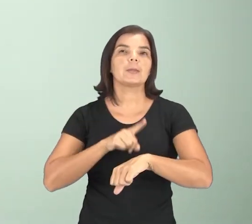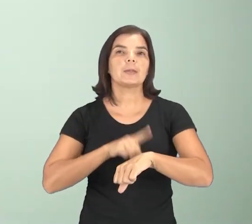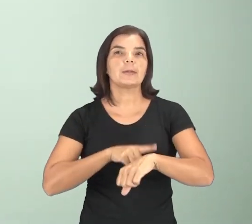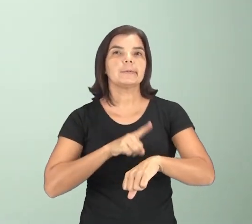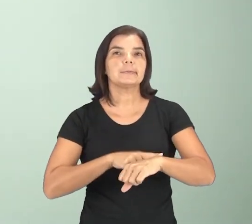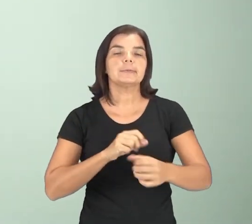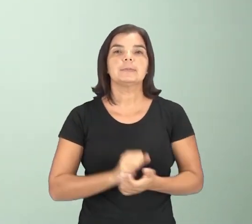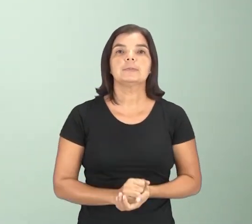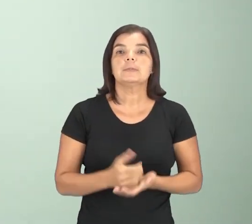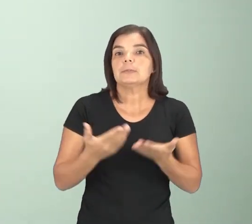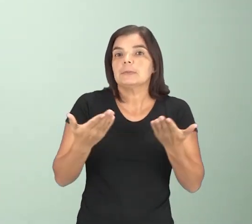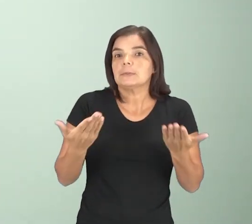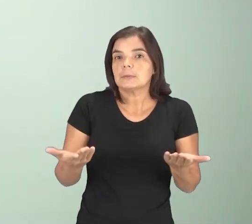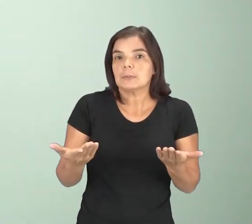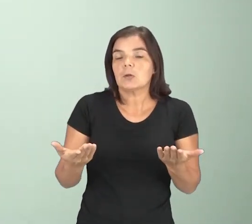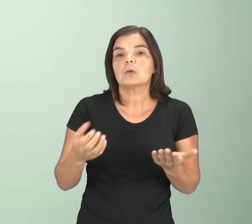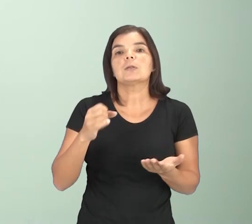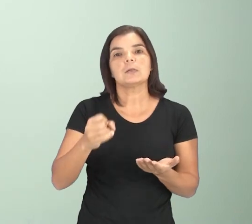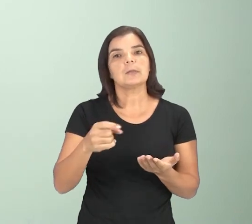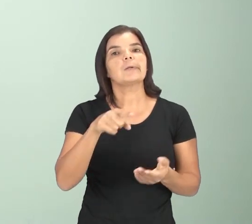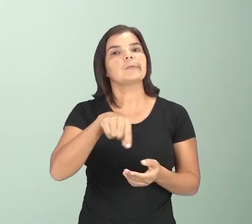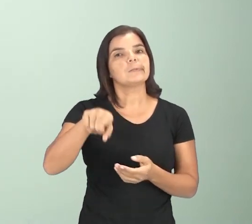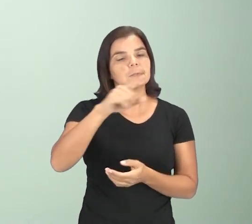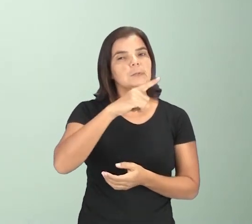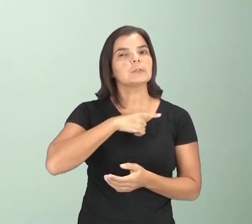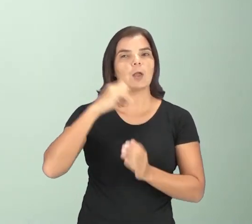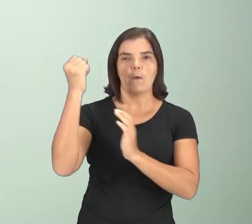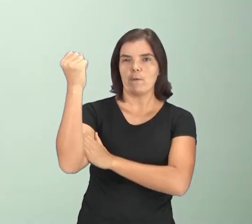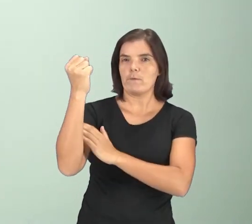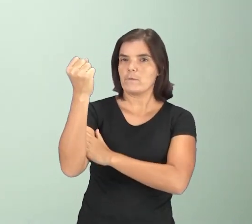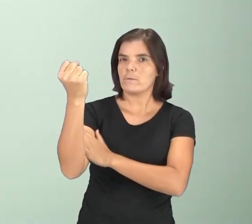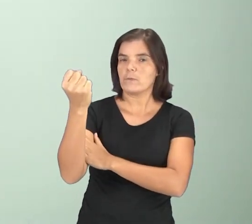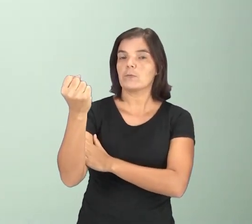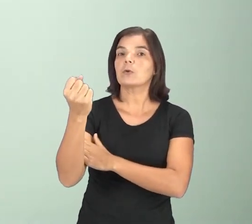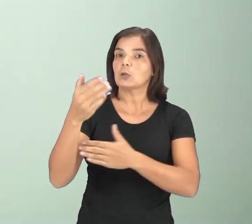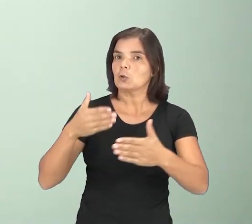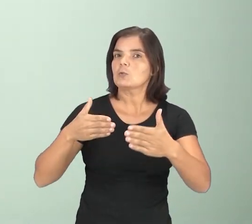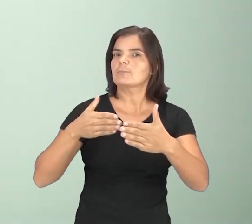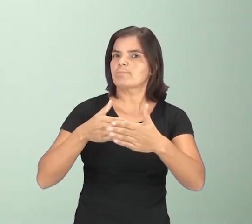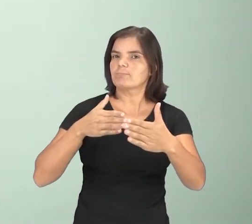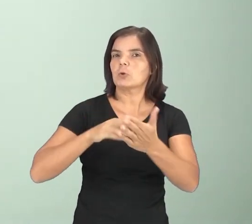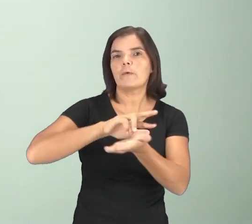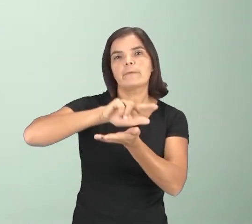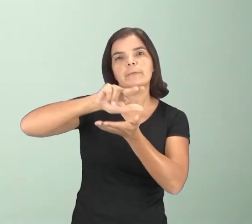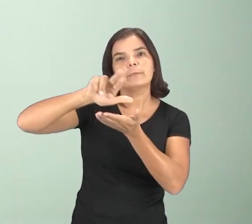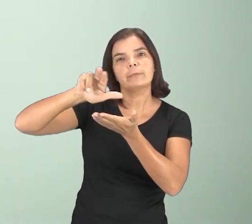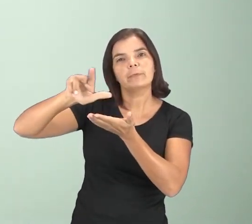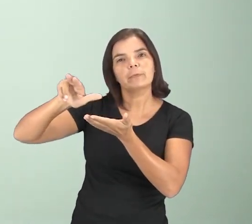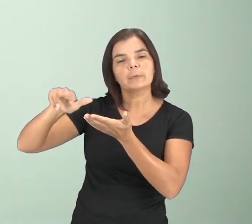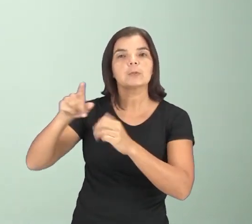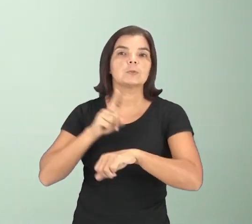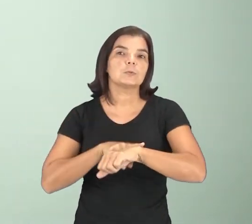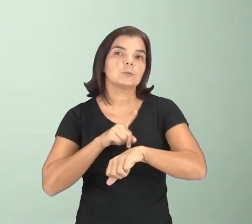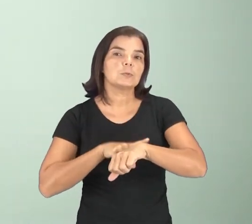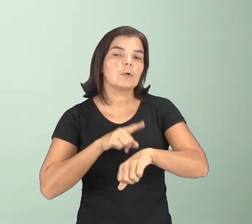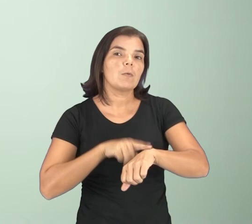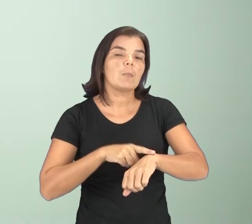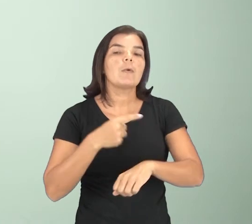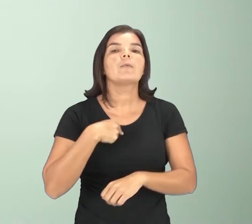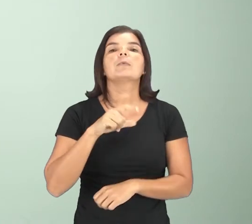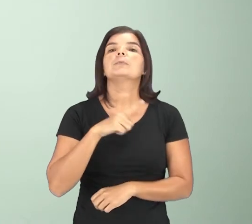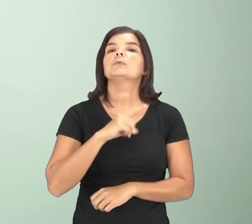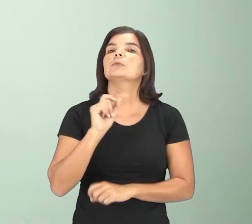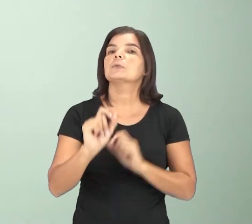certo? Então, situações em que você tem uma força aplicada com uma grande variação do tempo, nós vamos